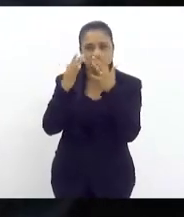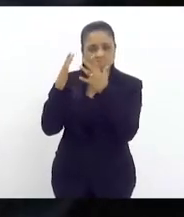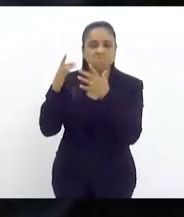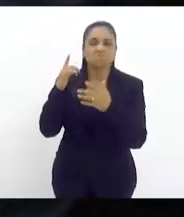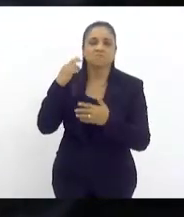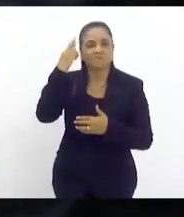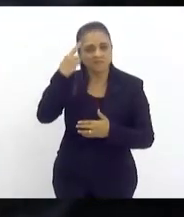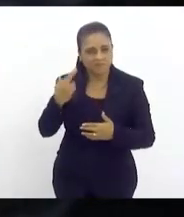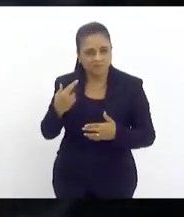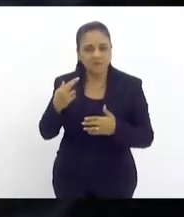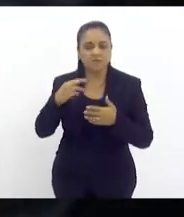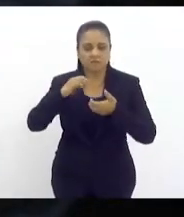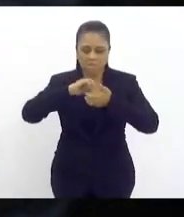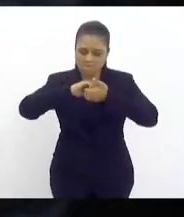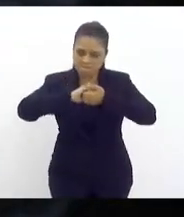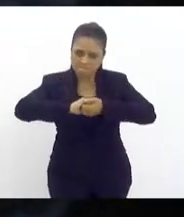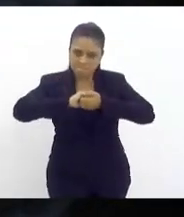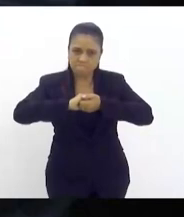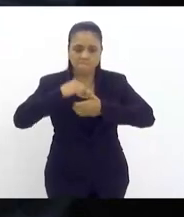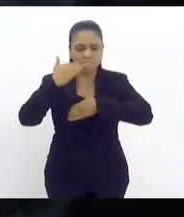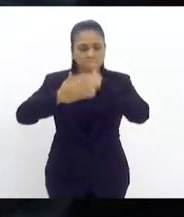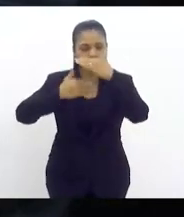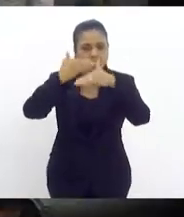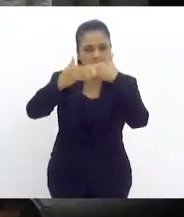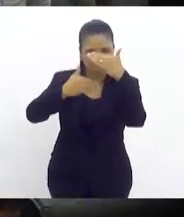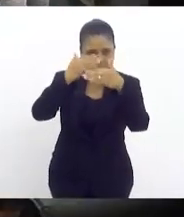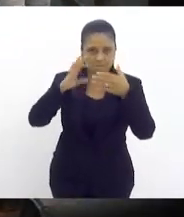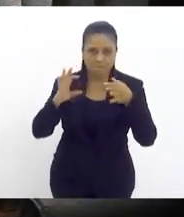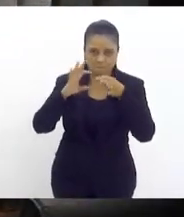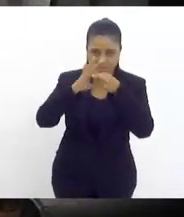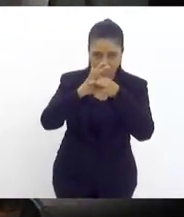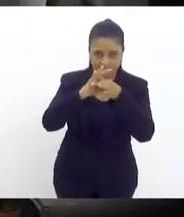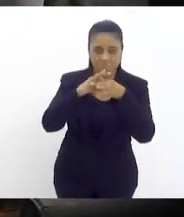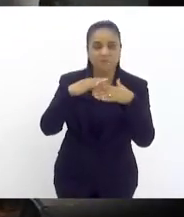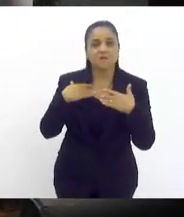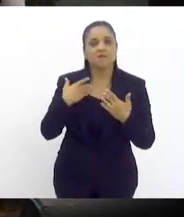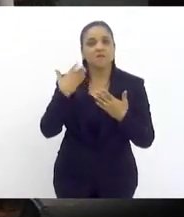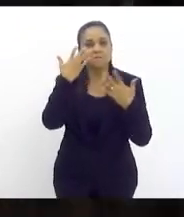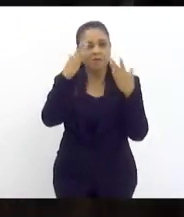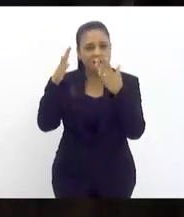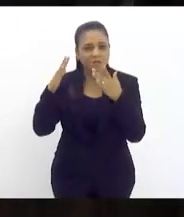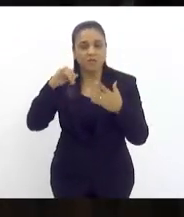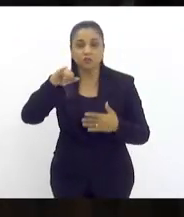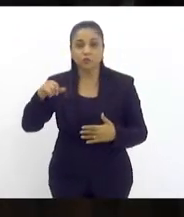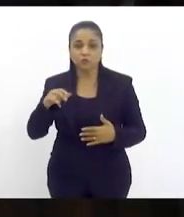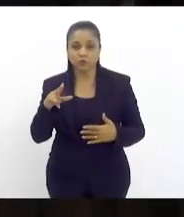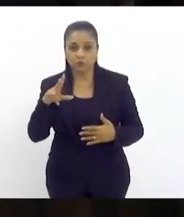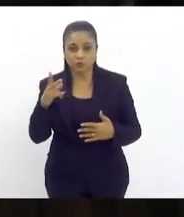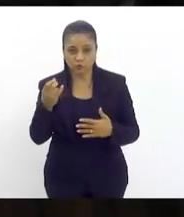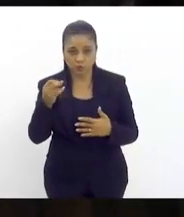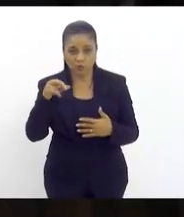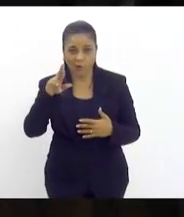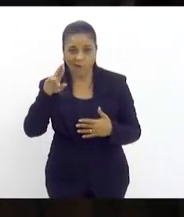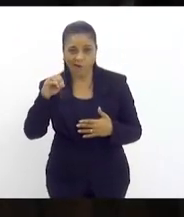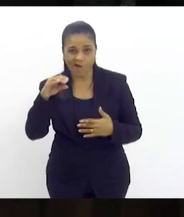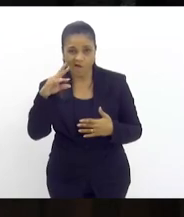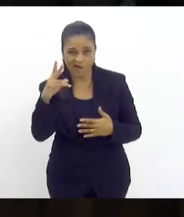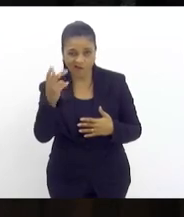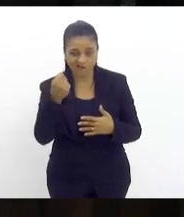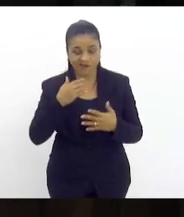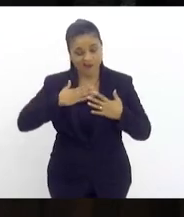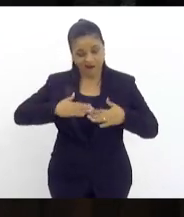dada, vai caminhar cada vez mais para frente. Parabéns, deputado Júlio Rocha. O Bloco Aliança está acalmando o pitbull.